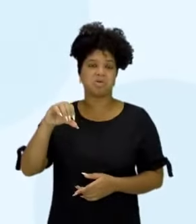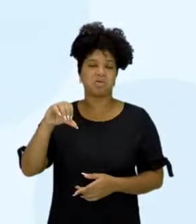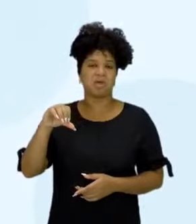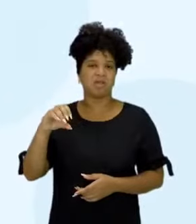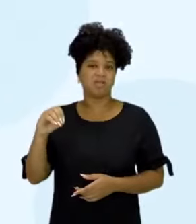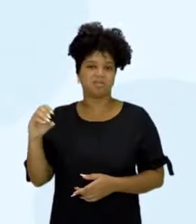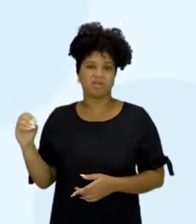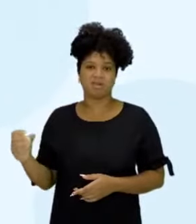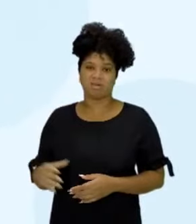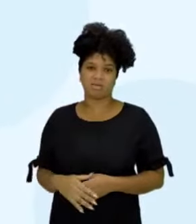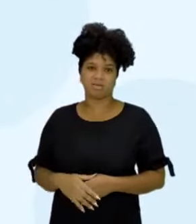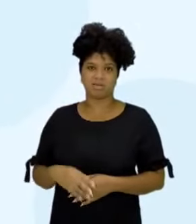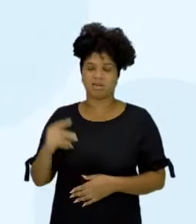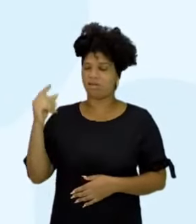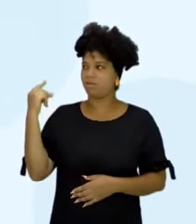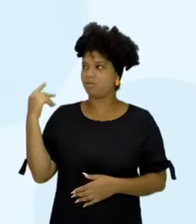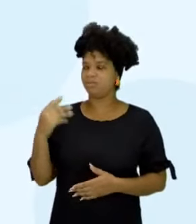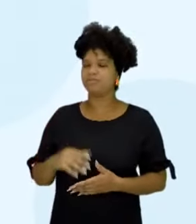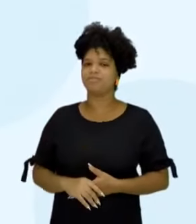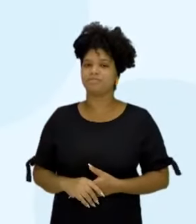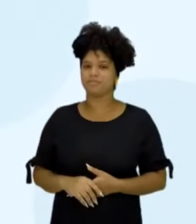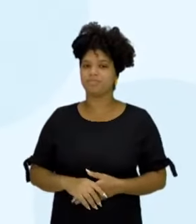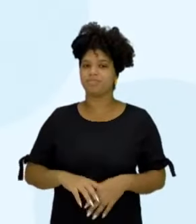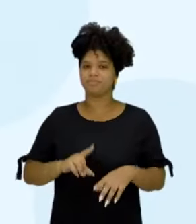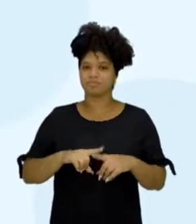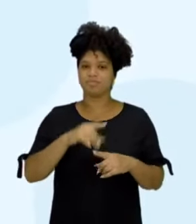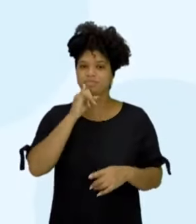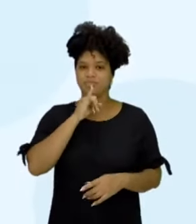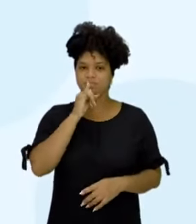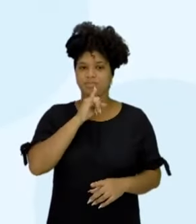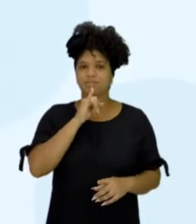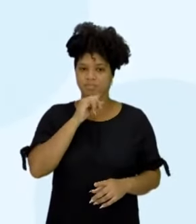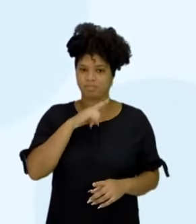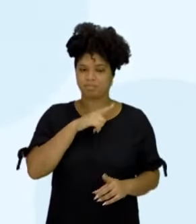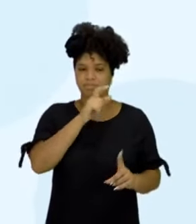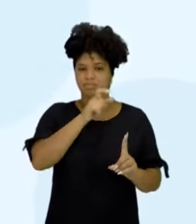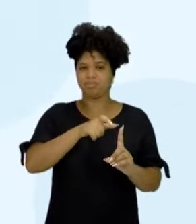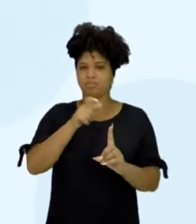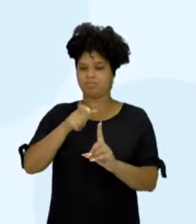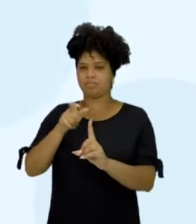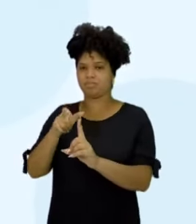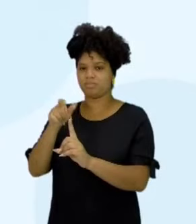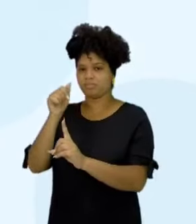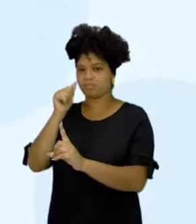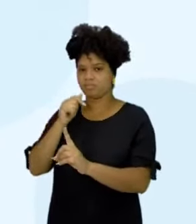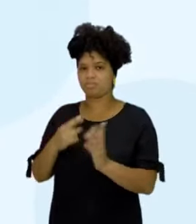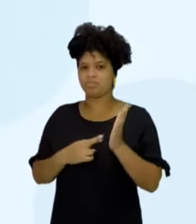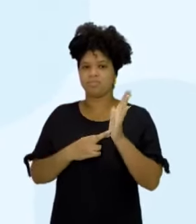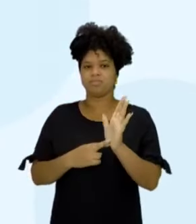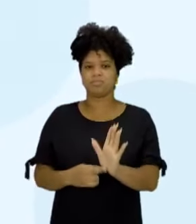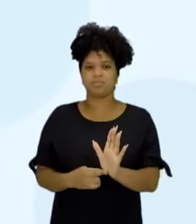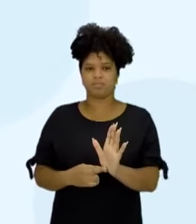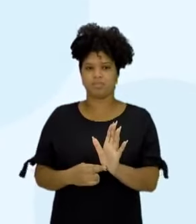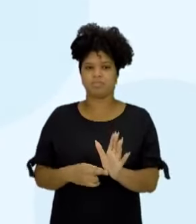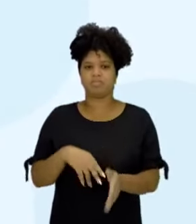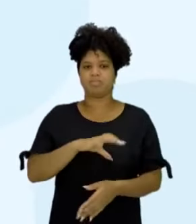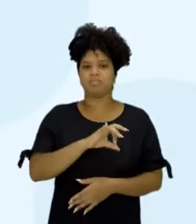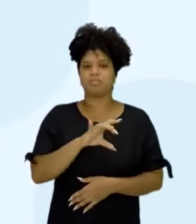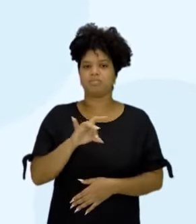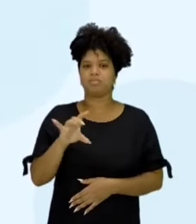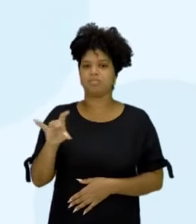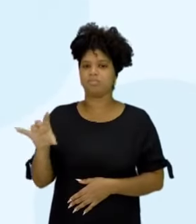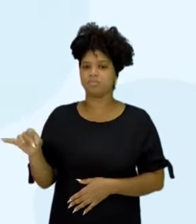1827, uhum, né? Mas a gente tem várias personagens, né, que representam a mulher de cada época,